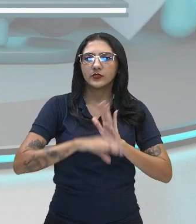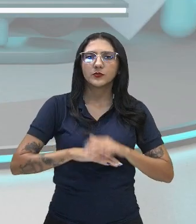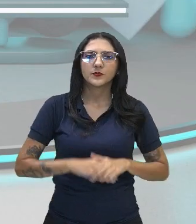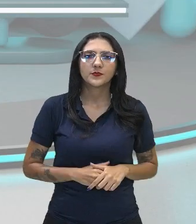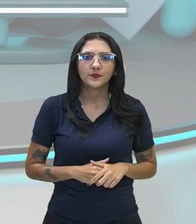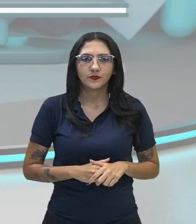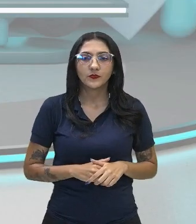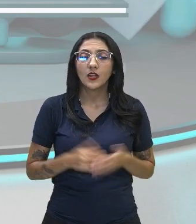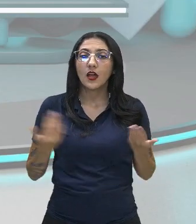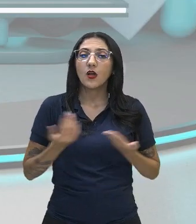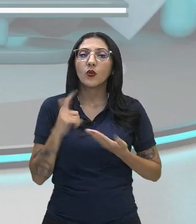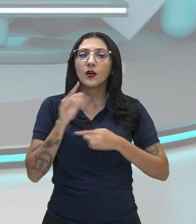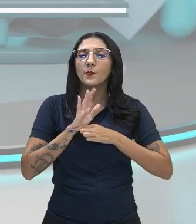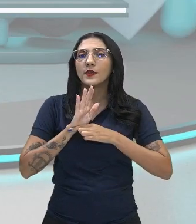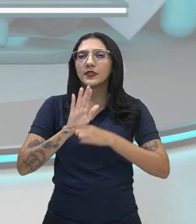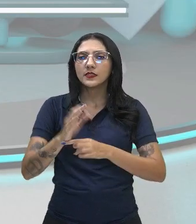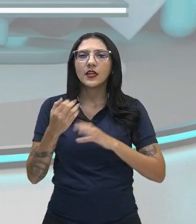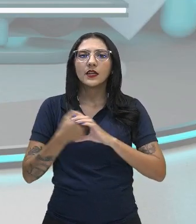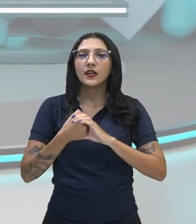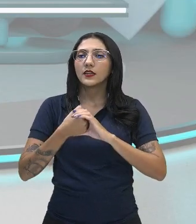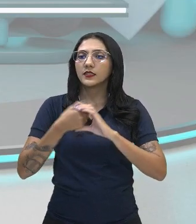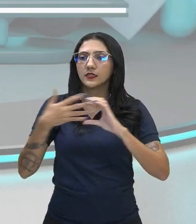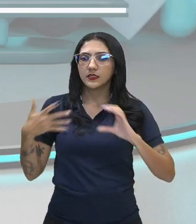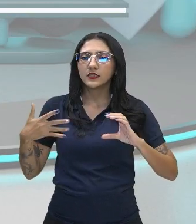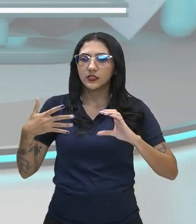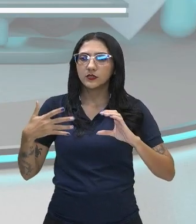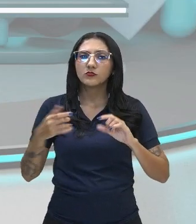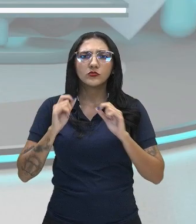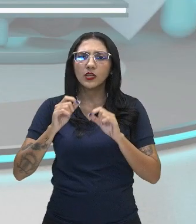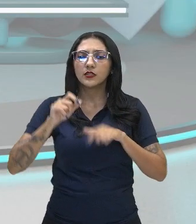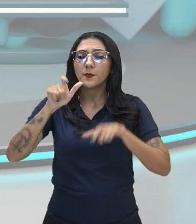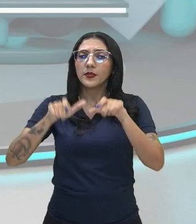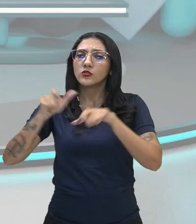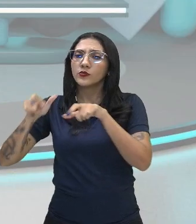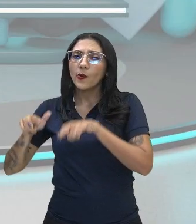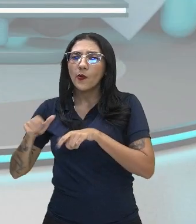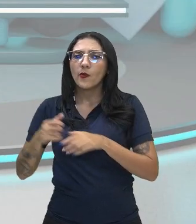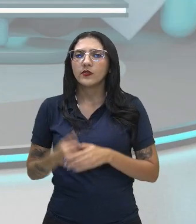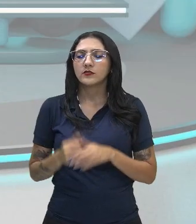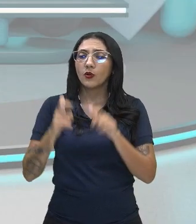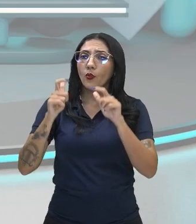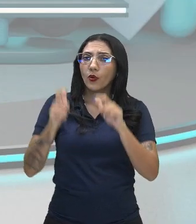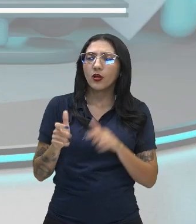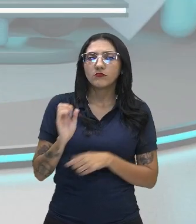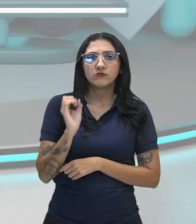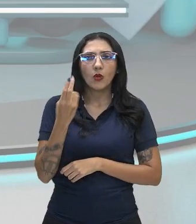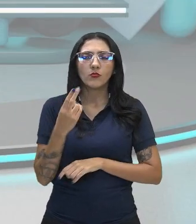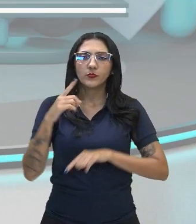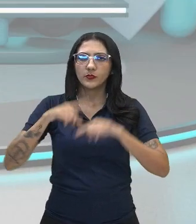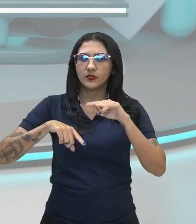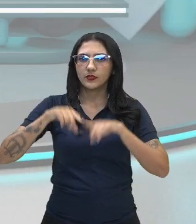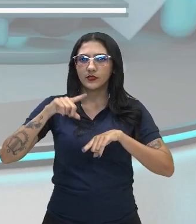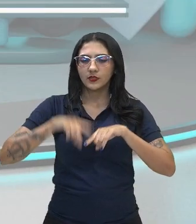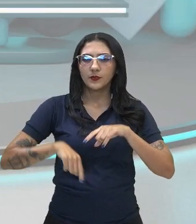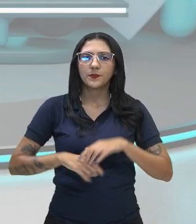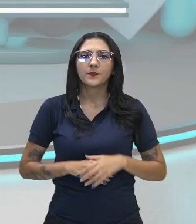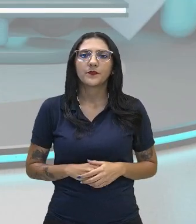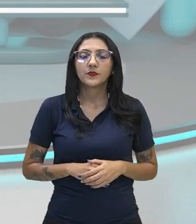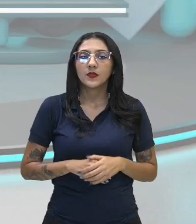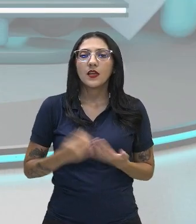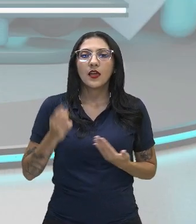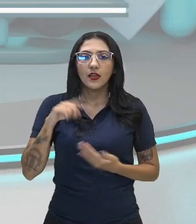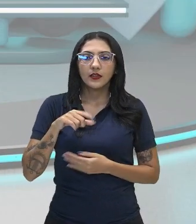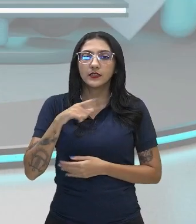vai apresentar característica de pessoas, de lugares ou objetos, e vai